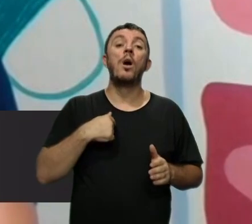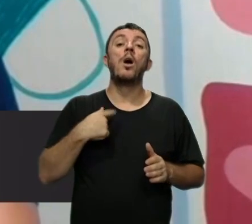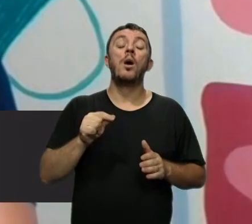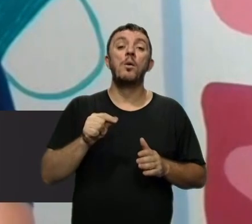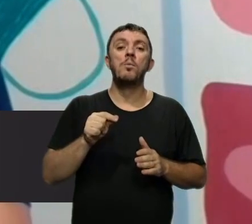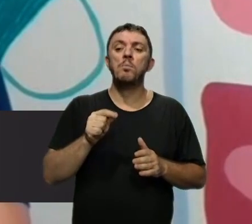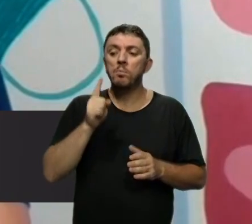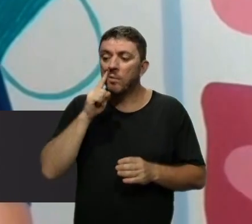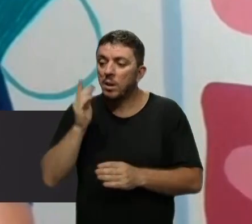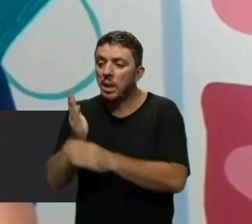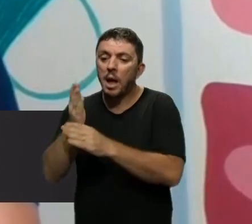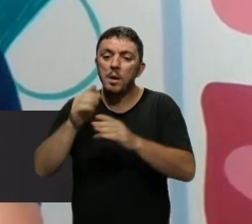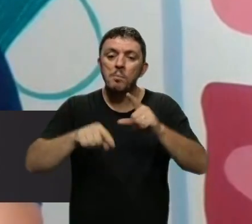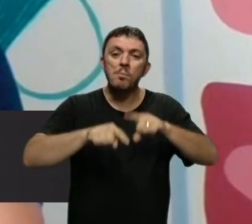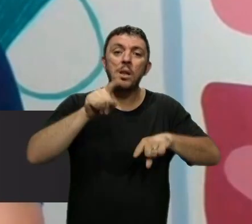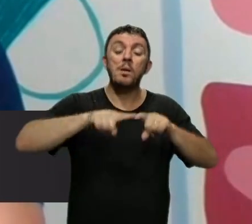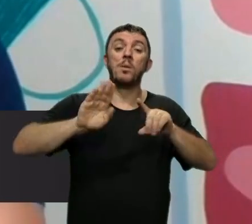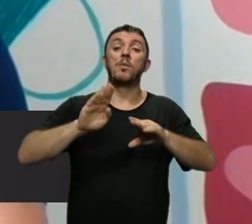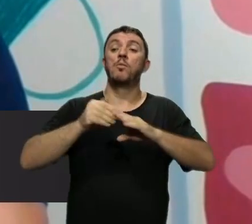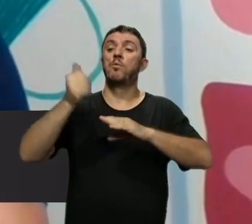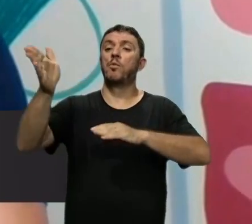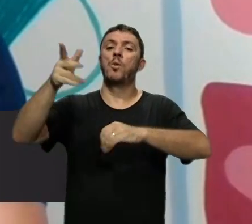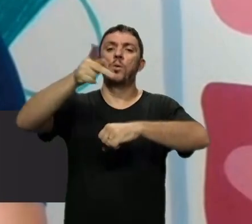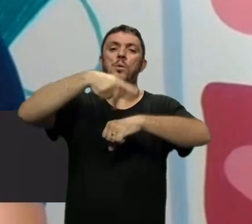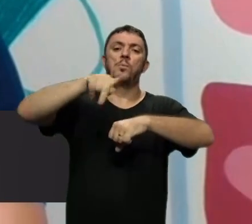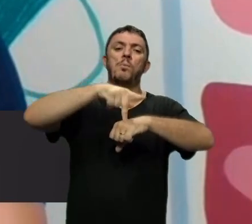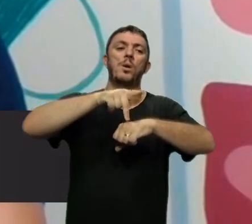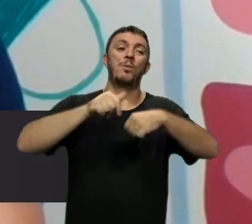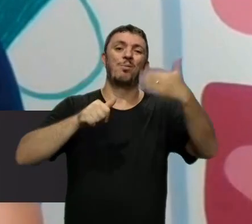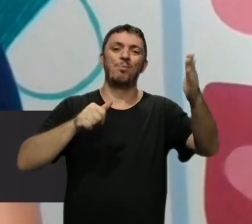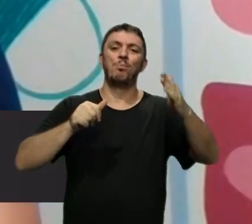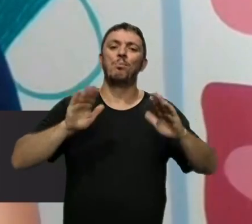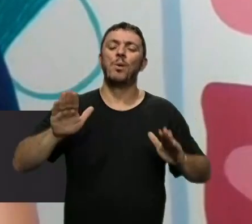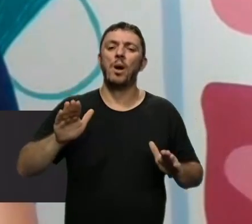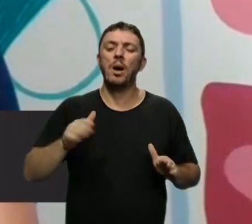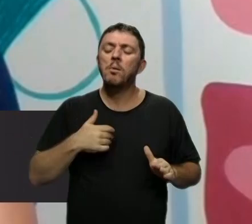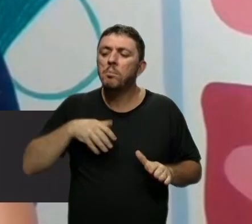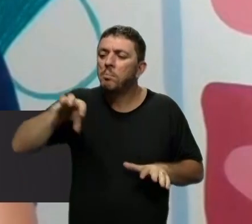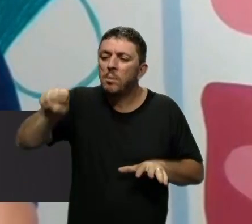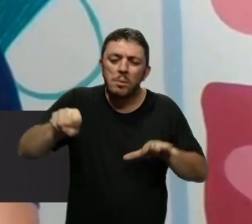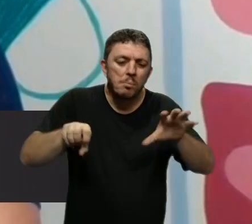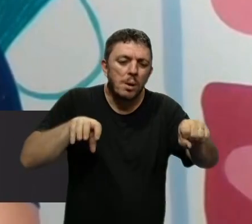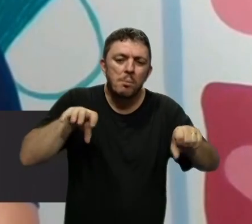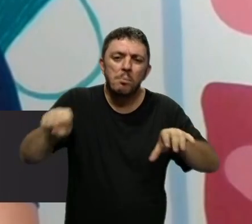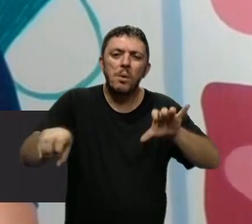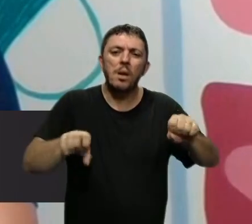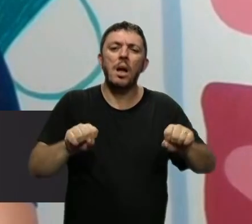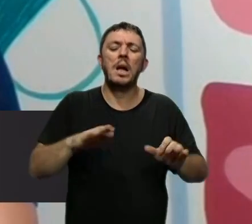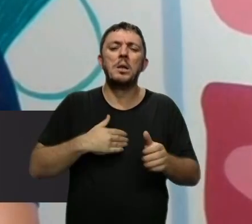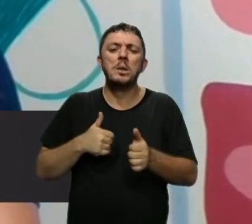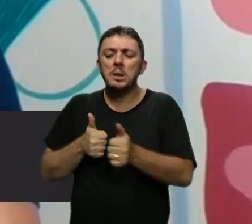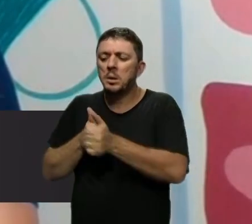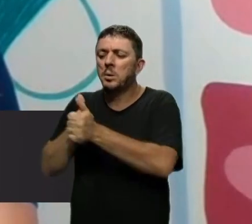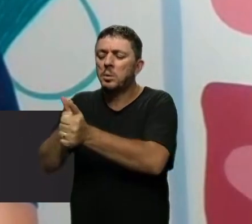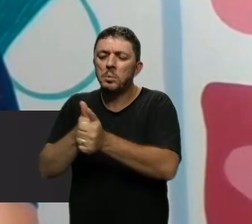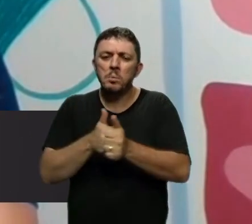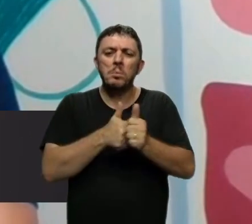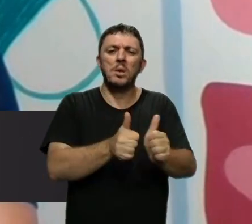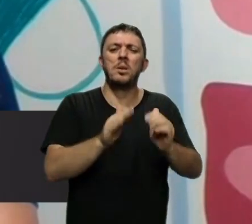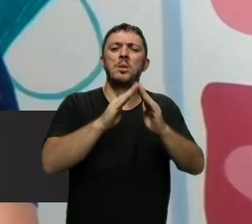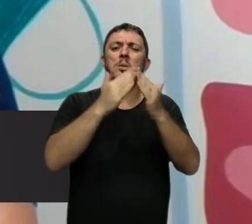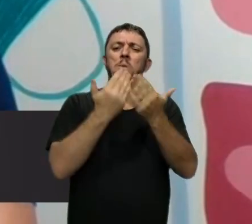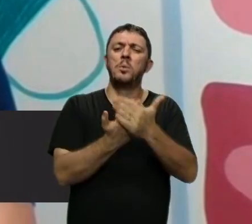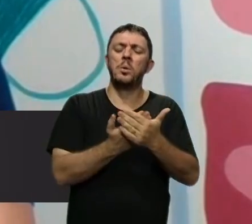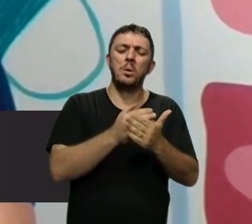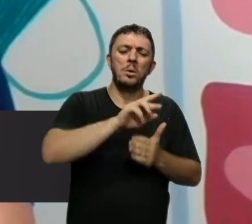do exterior, internacionais. E aí eu comecei a acompanhar uma série de escolas